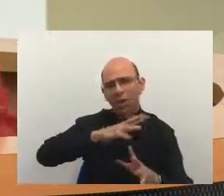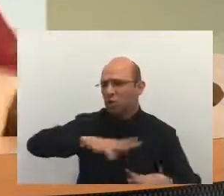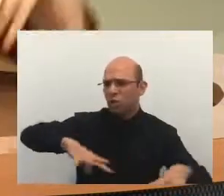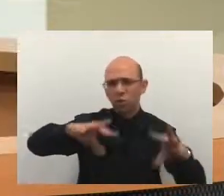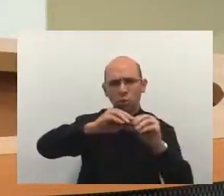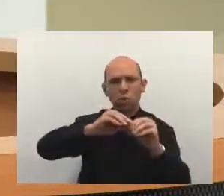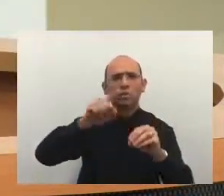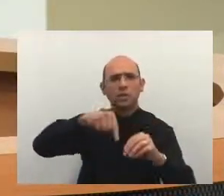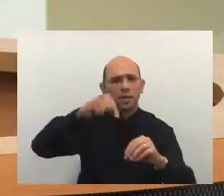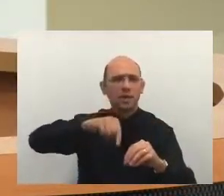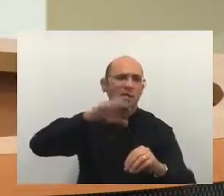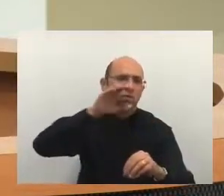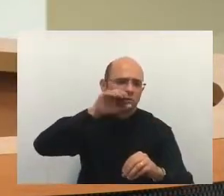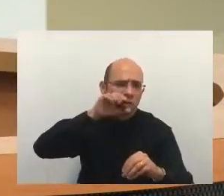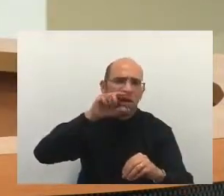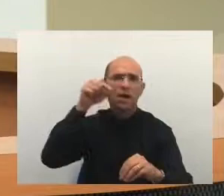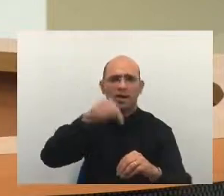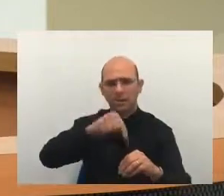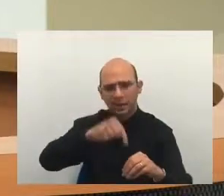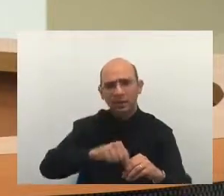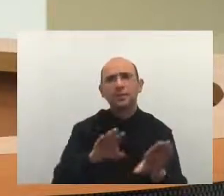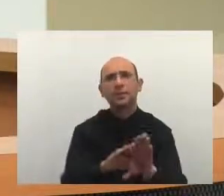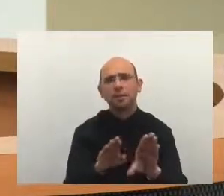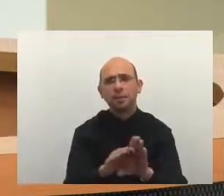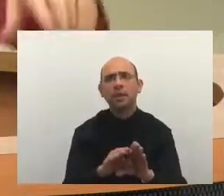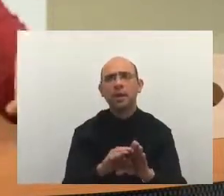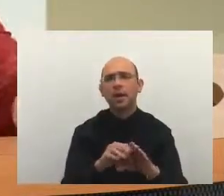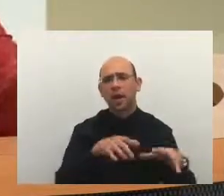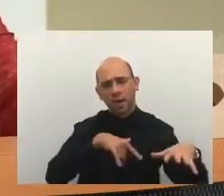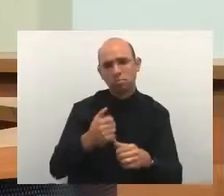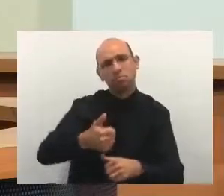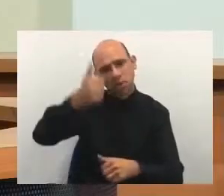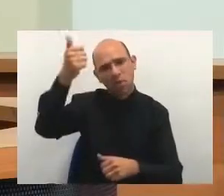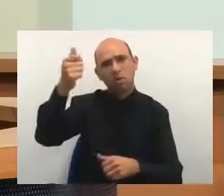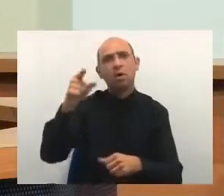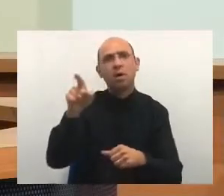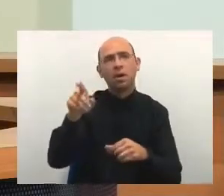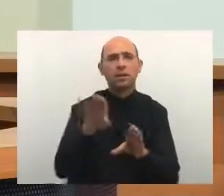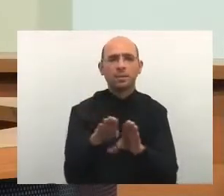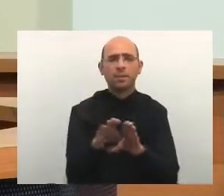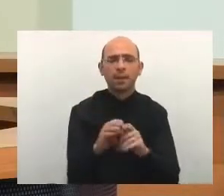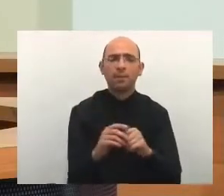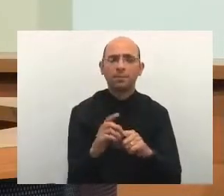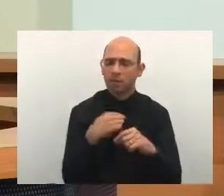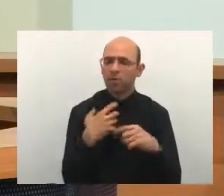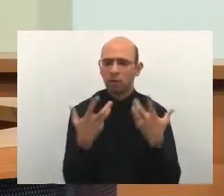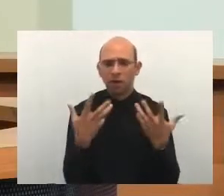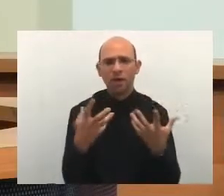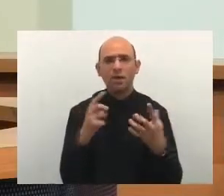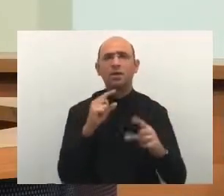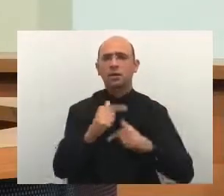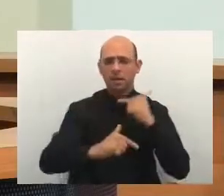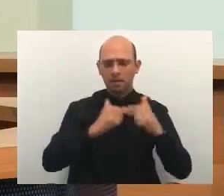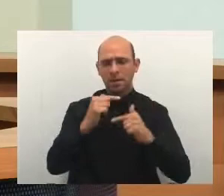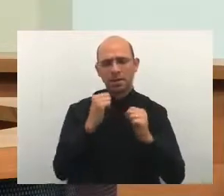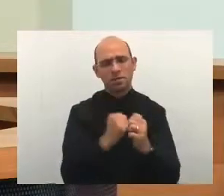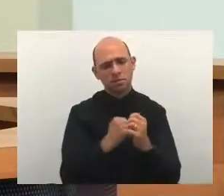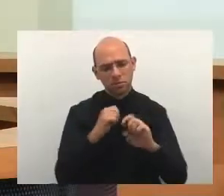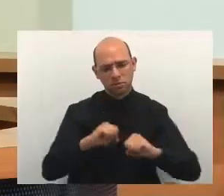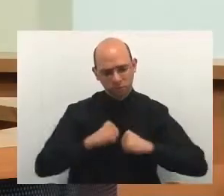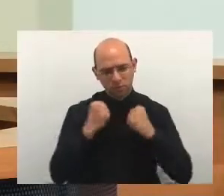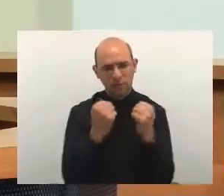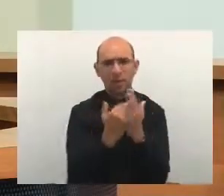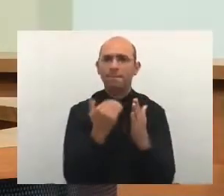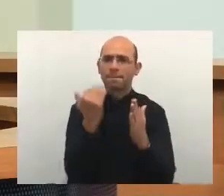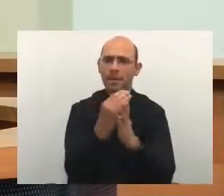centros municipais de educação infantil, escolas e creches municipais. Ainda durante a sessão, tomou posse o suplente Julinho